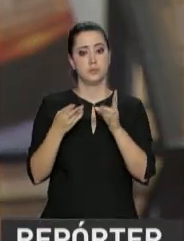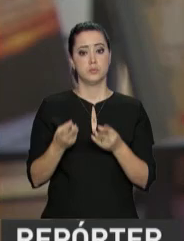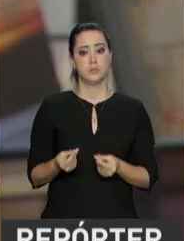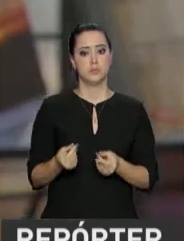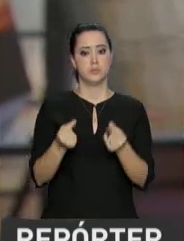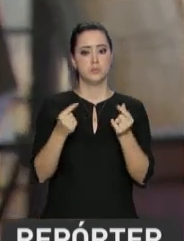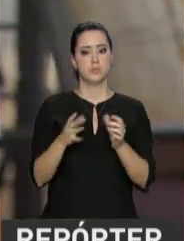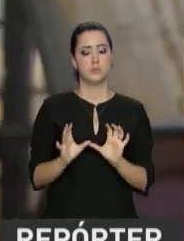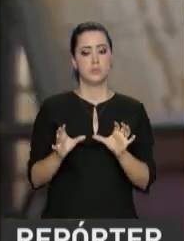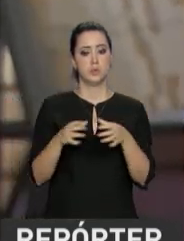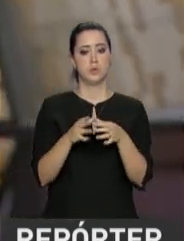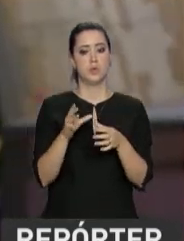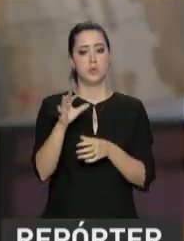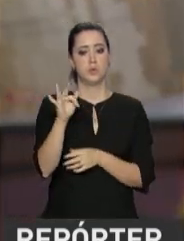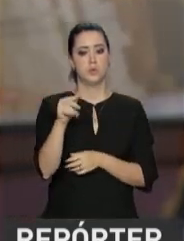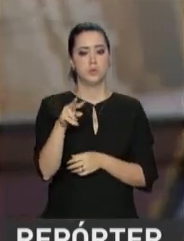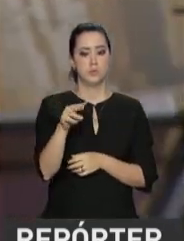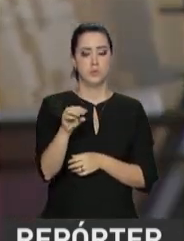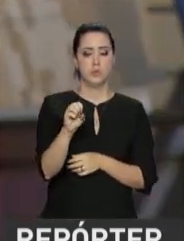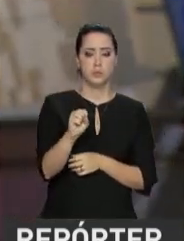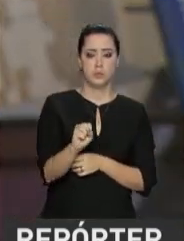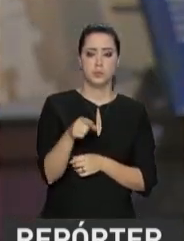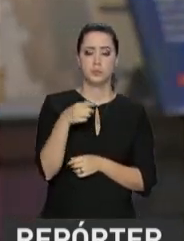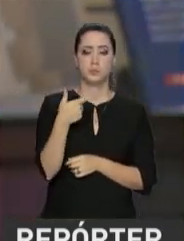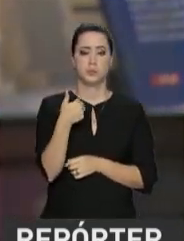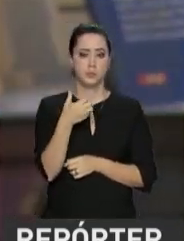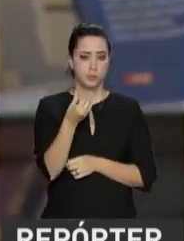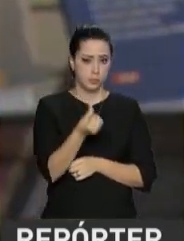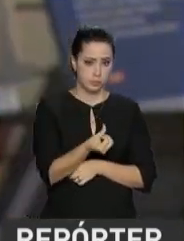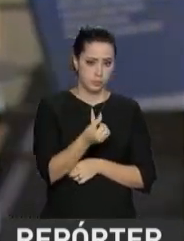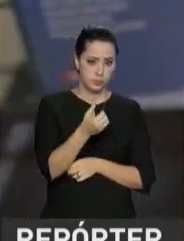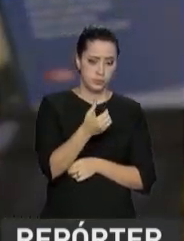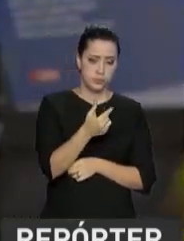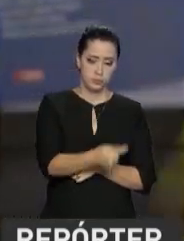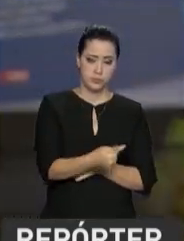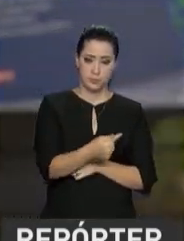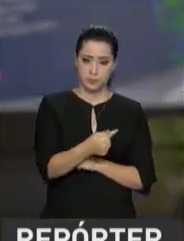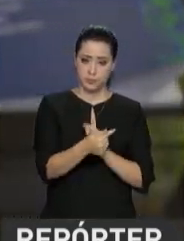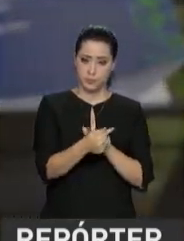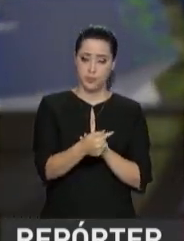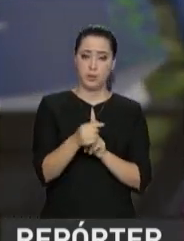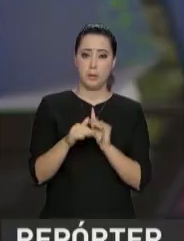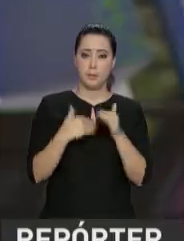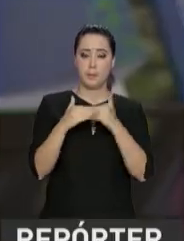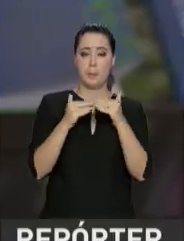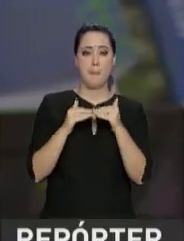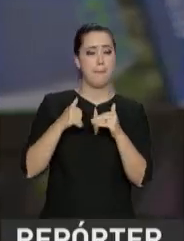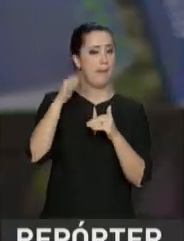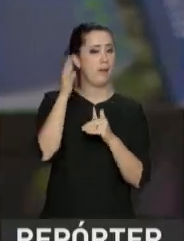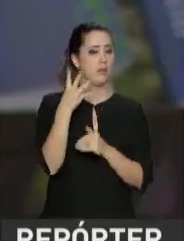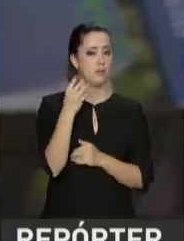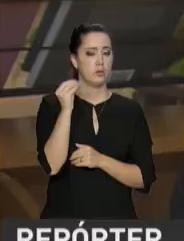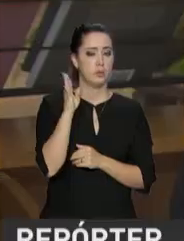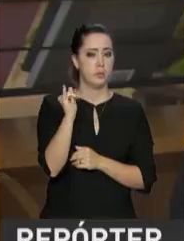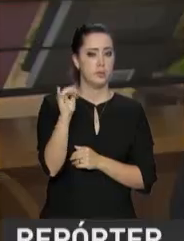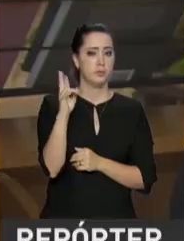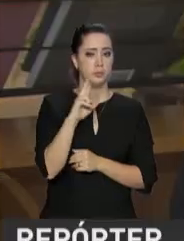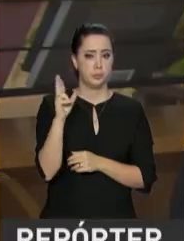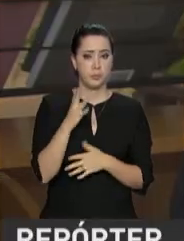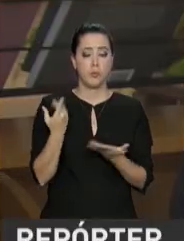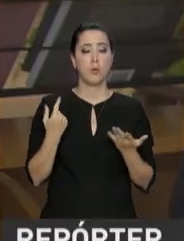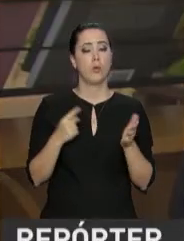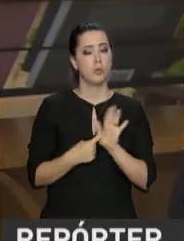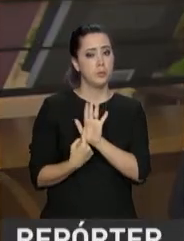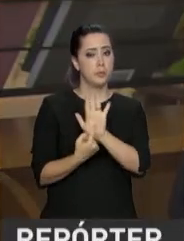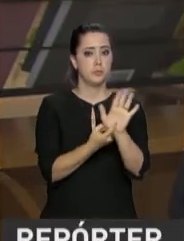recursos das contas inativas do fgts em 2017 que superaram 40 bilhões de reais o que